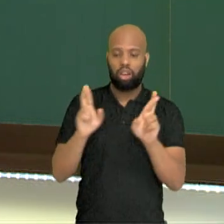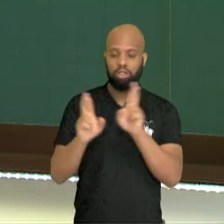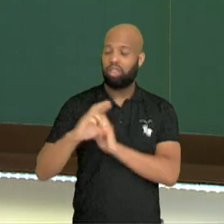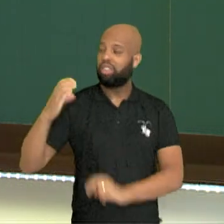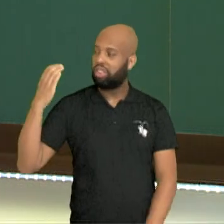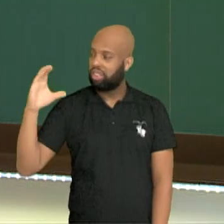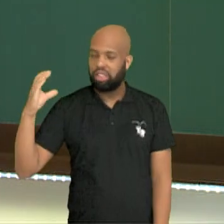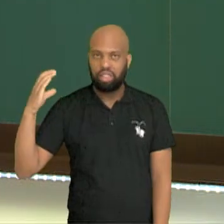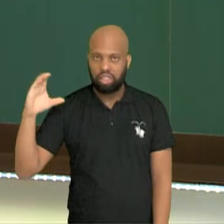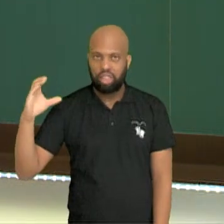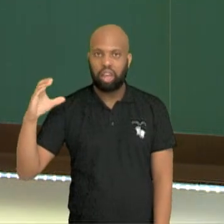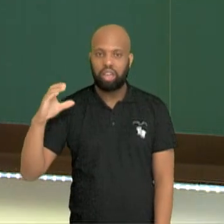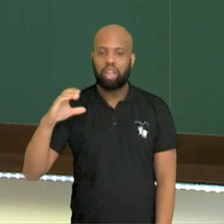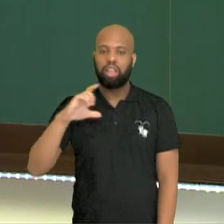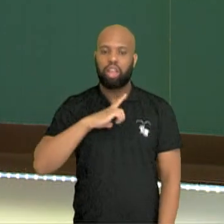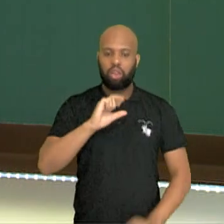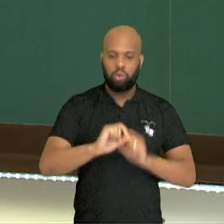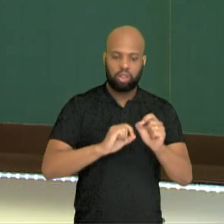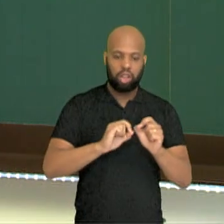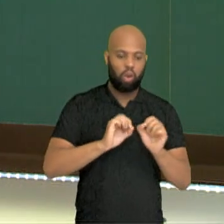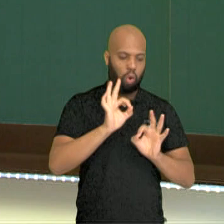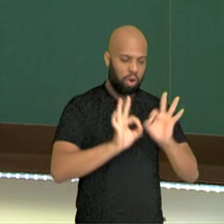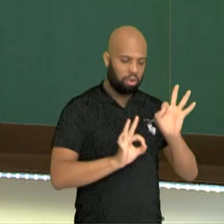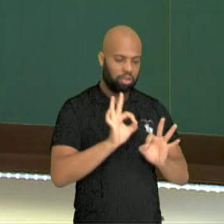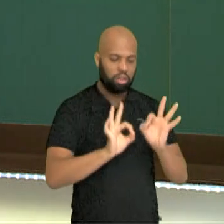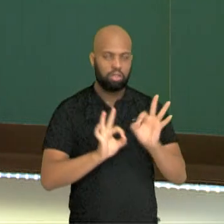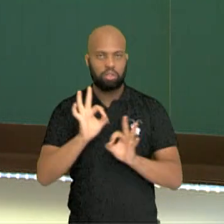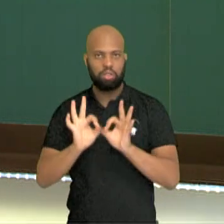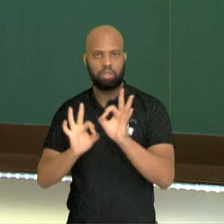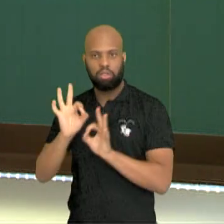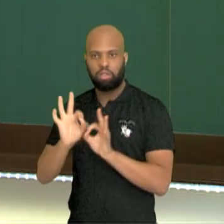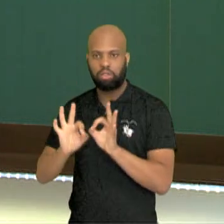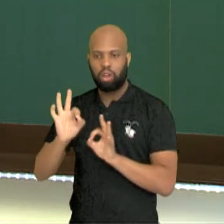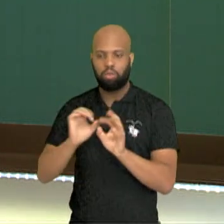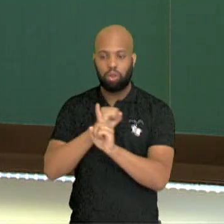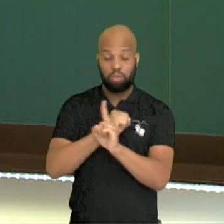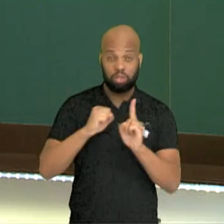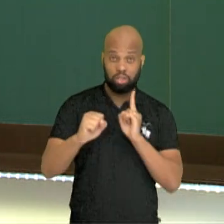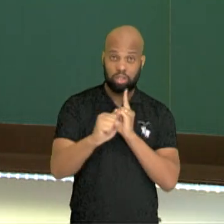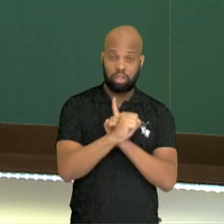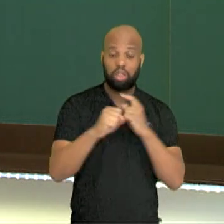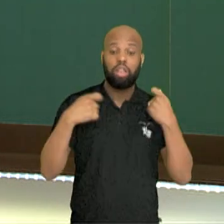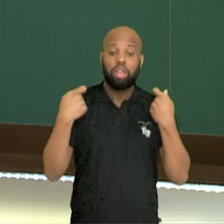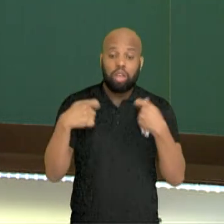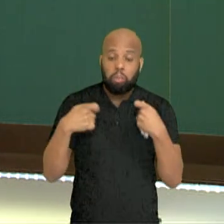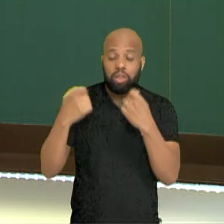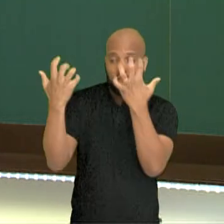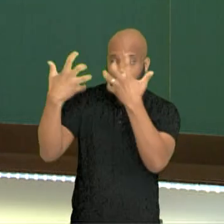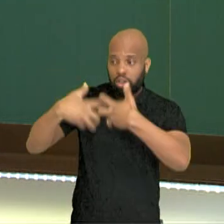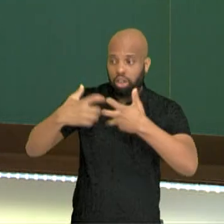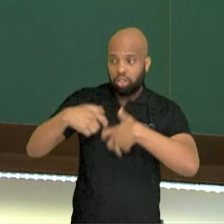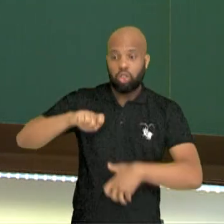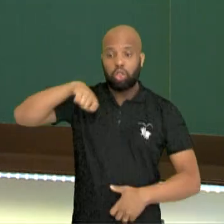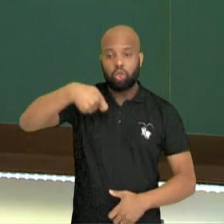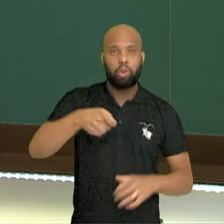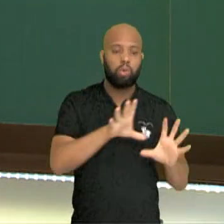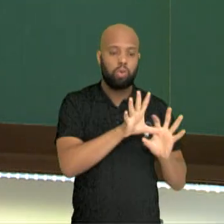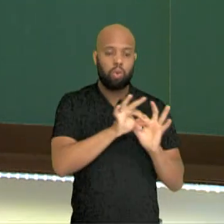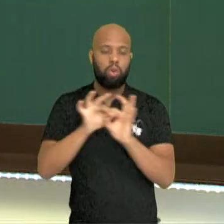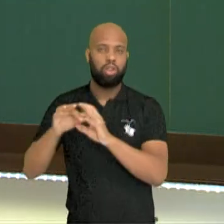ciência com a promoção da ordem social, é necessário refletir sobre o contexto